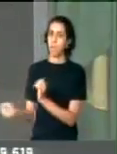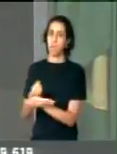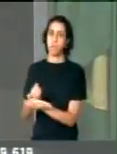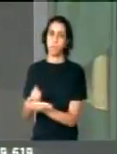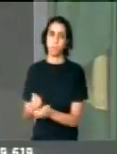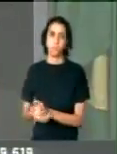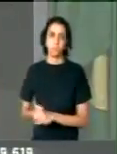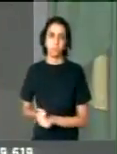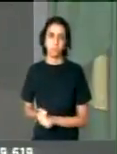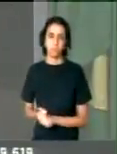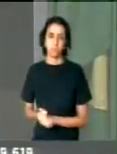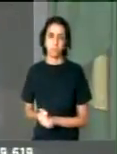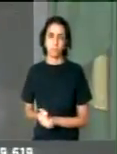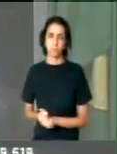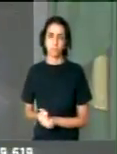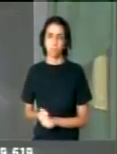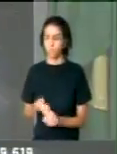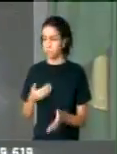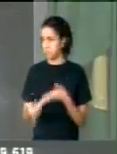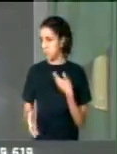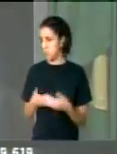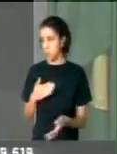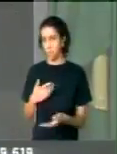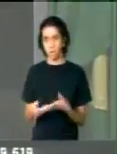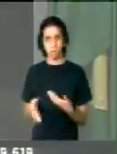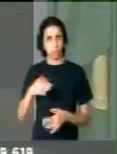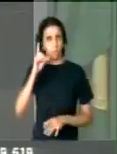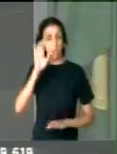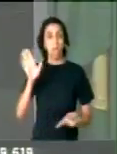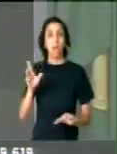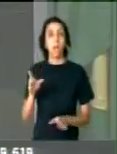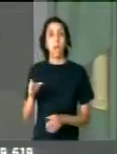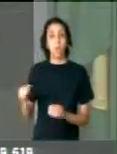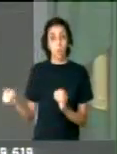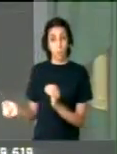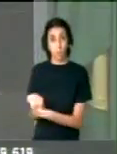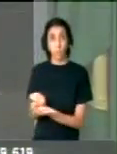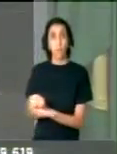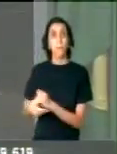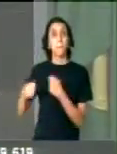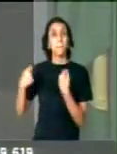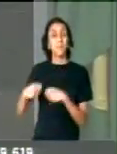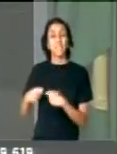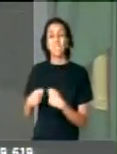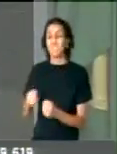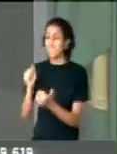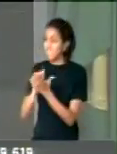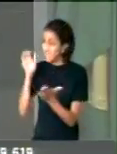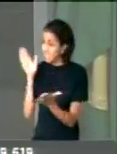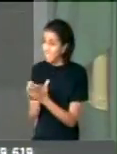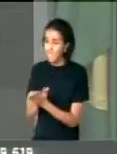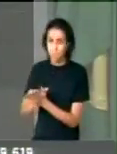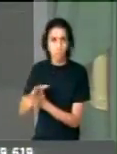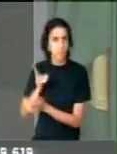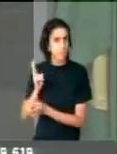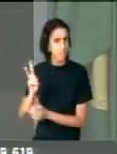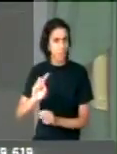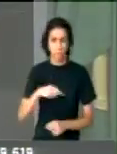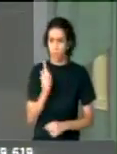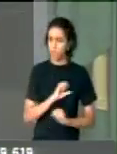2, seja quando for. Caixa 2 tem que ser ali incriminado, como sempre defendemos,